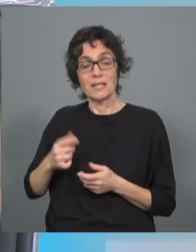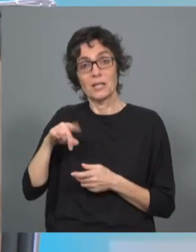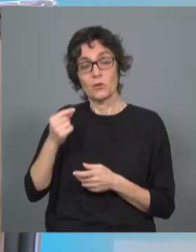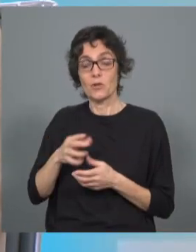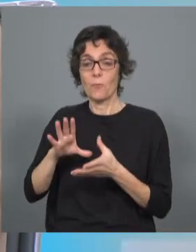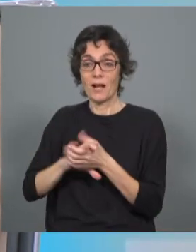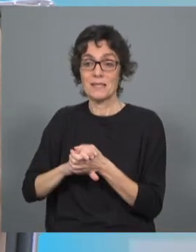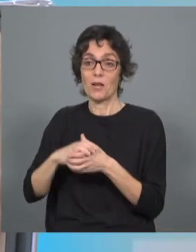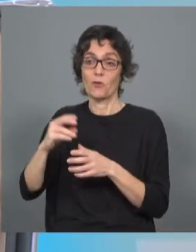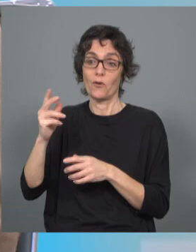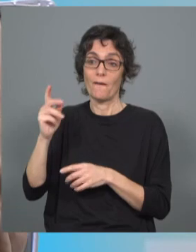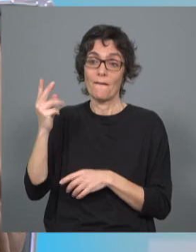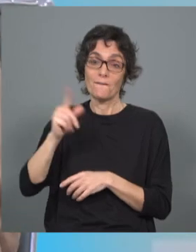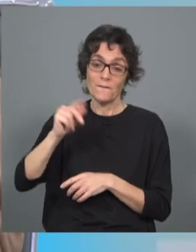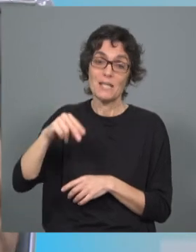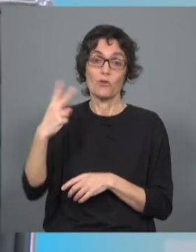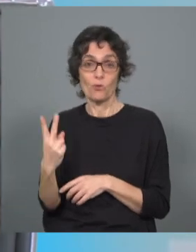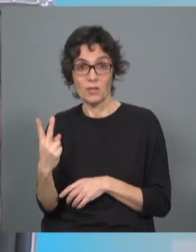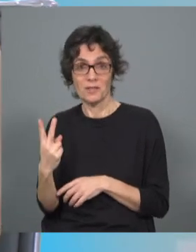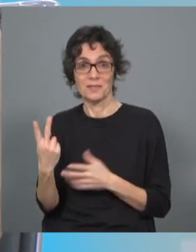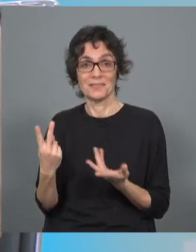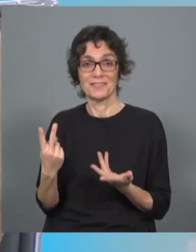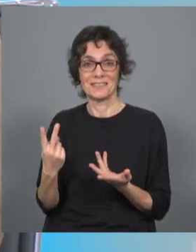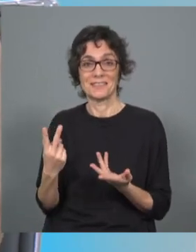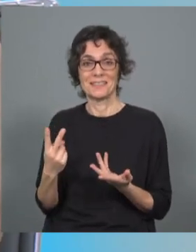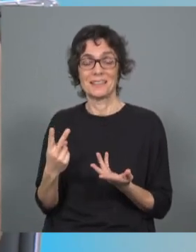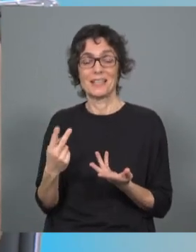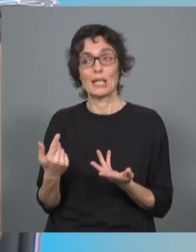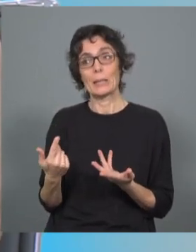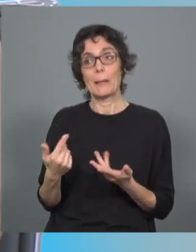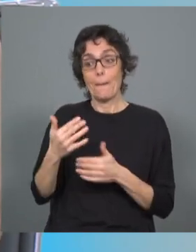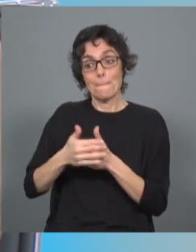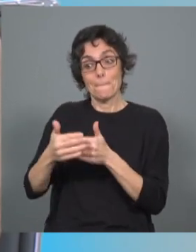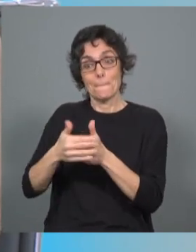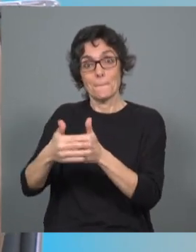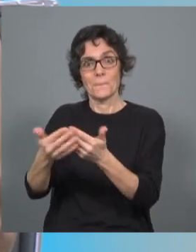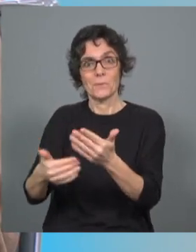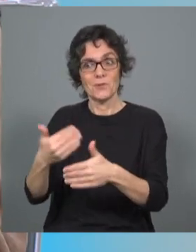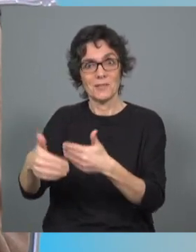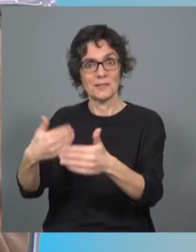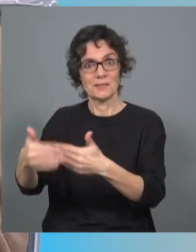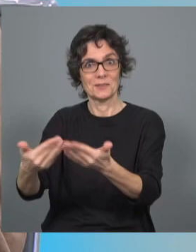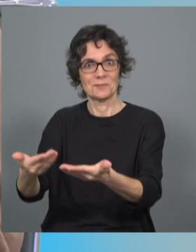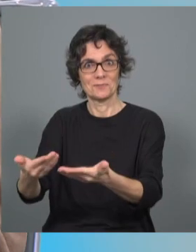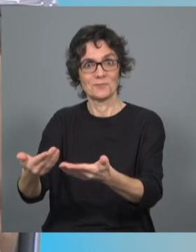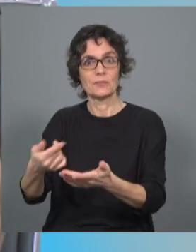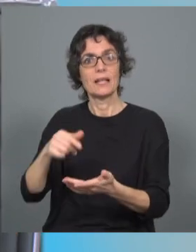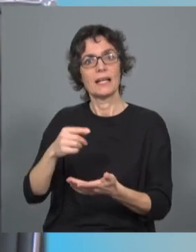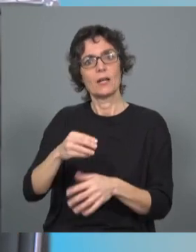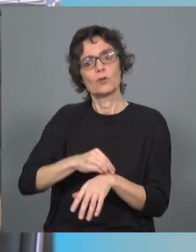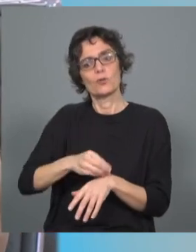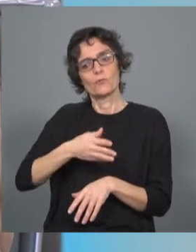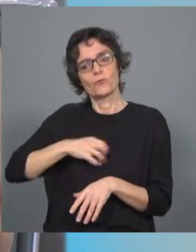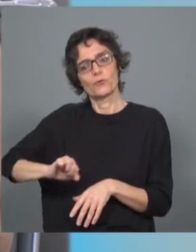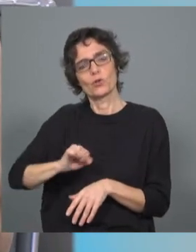processo de resolução, mas é um processo. E este, por um lado, dar o testemunho, mas tem que se